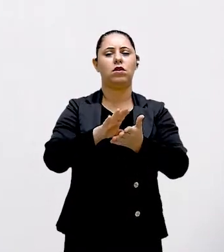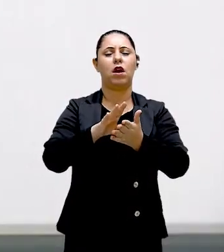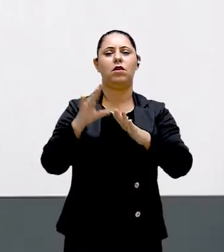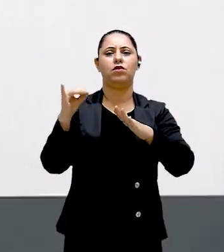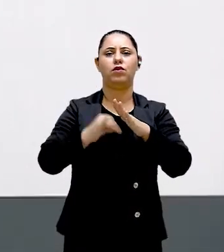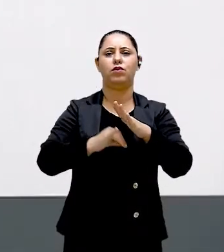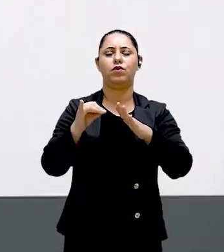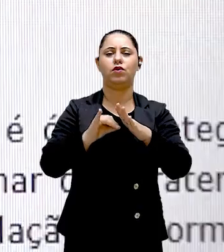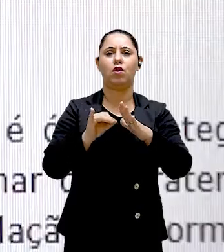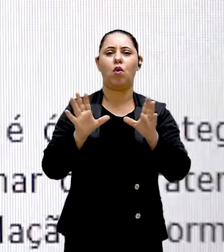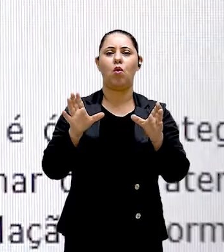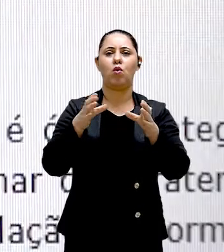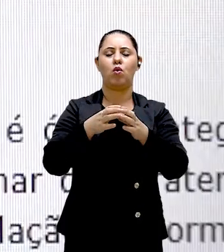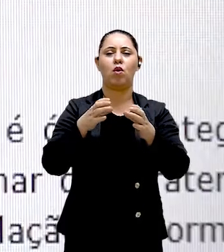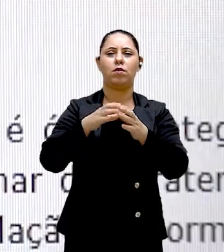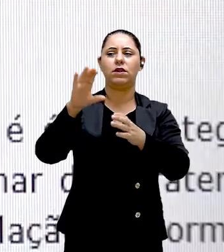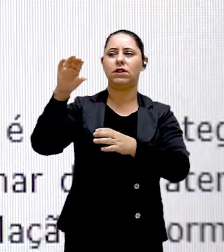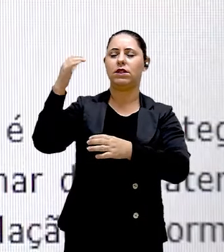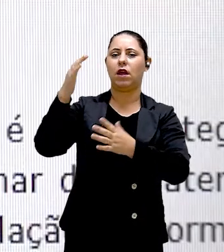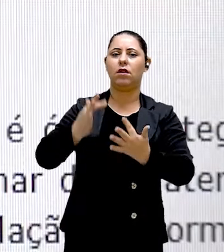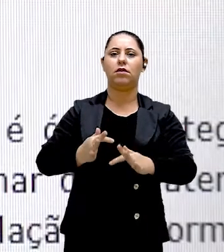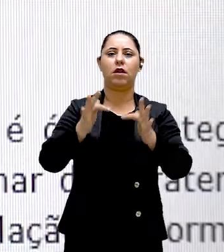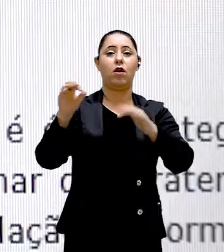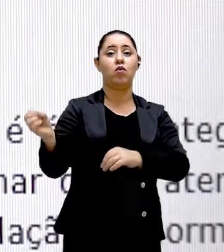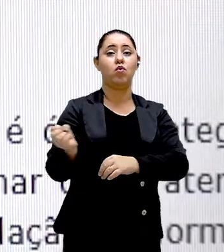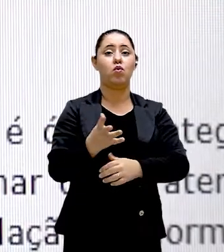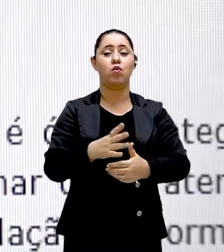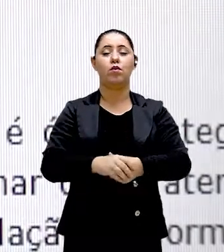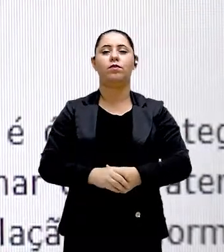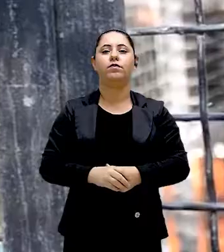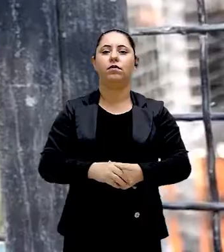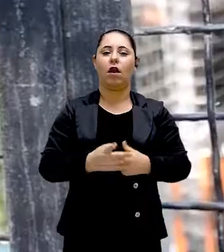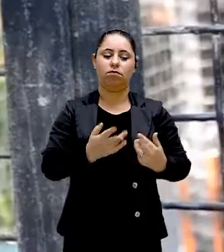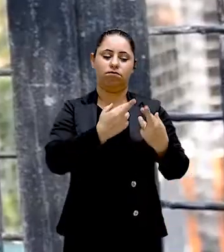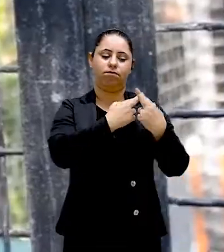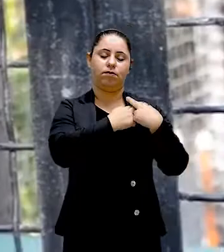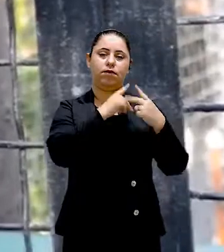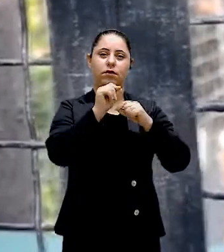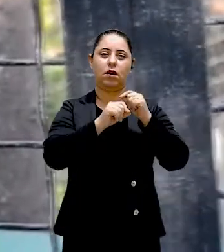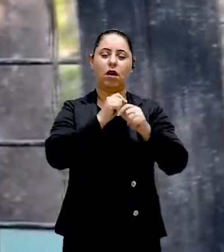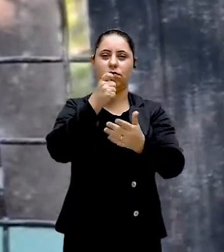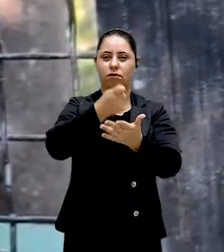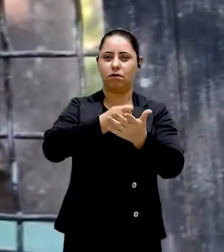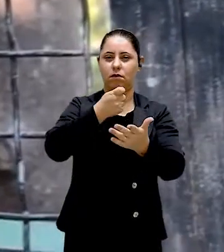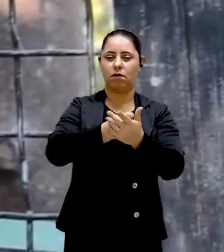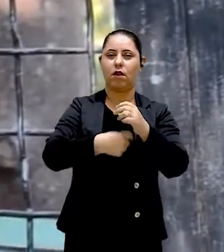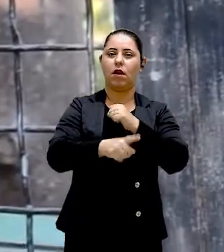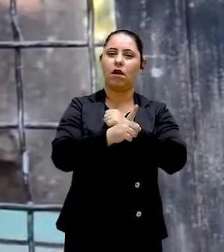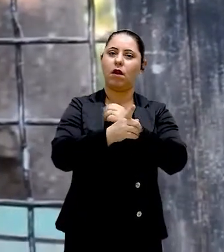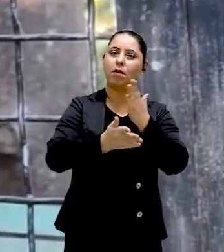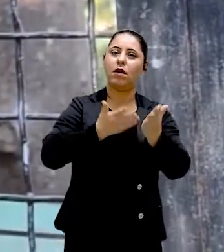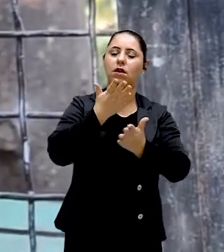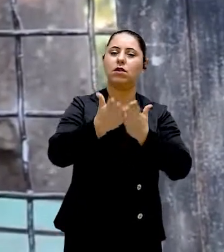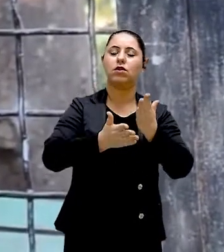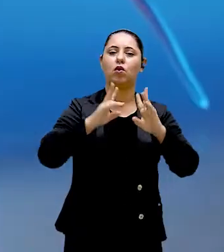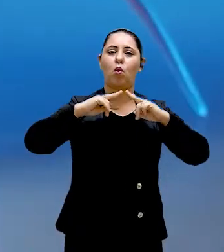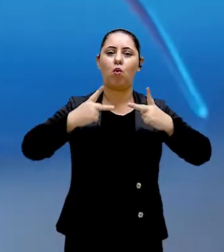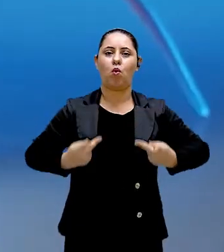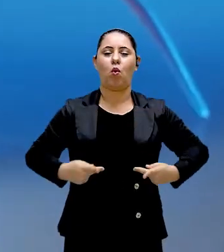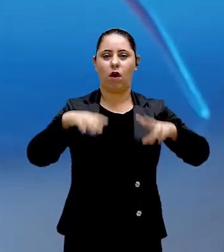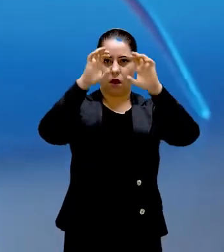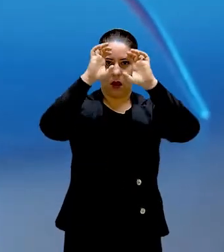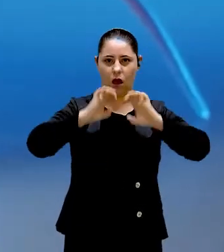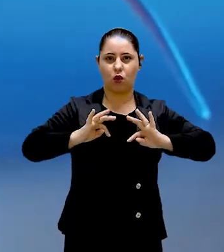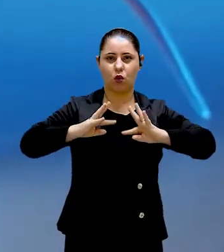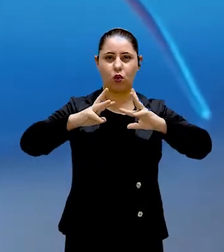da Ciência, Tecnologia e Inovações. Ele é responsável por assegurar tratamento digno, humanitário e ético a todos